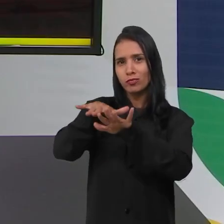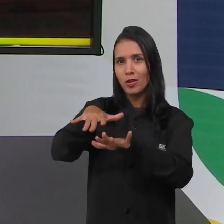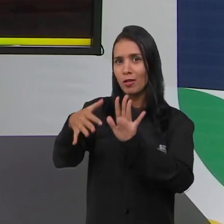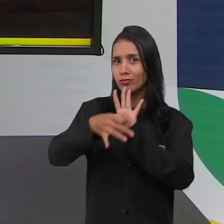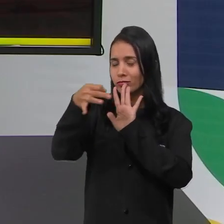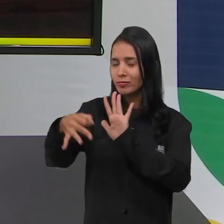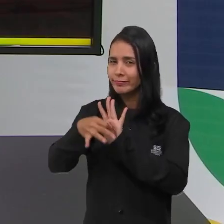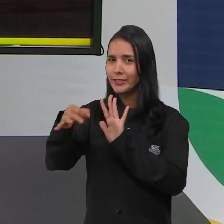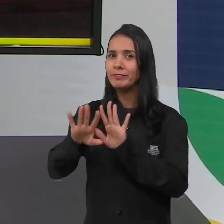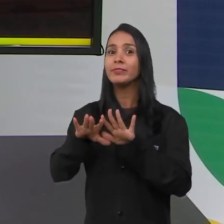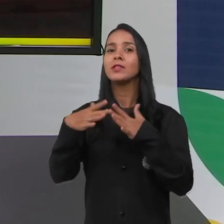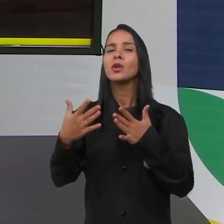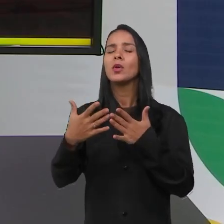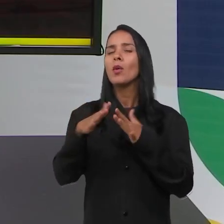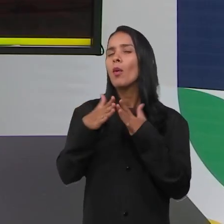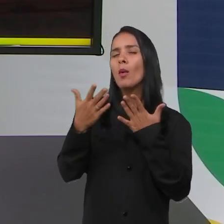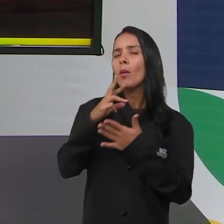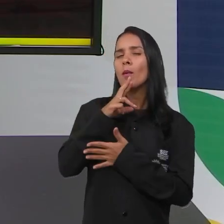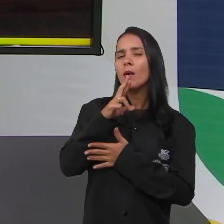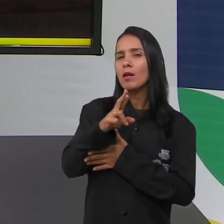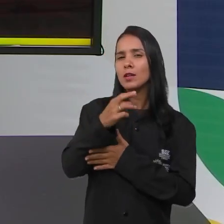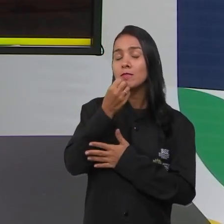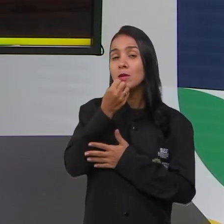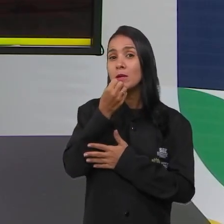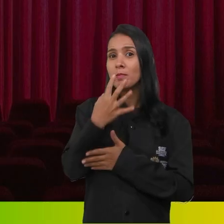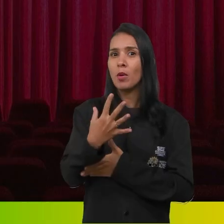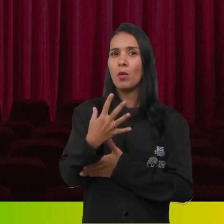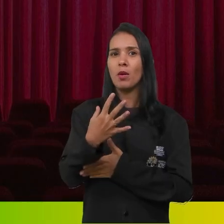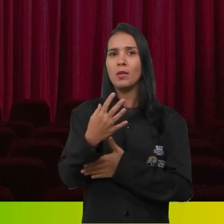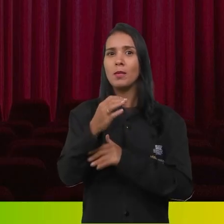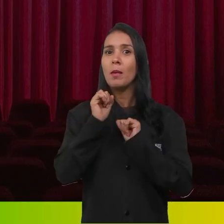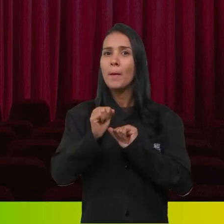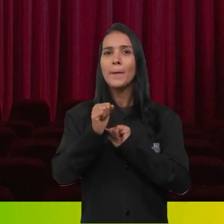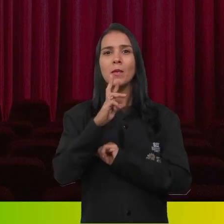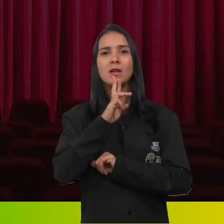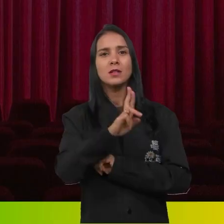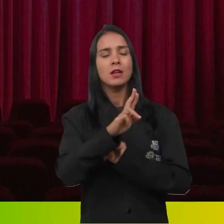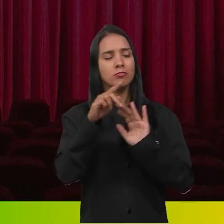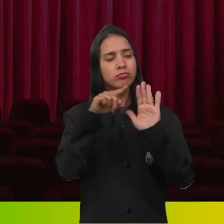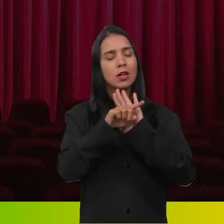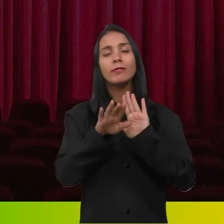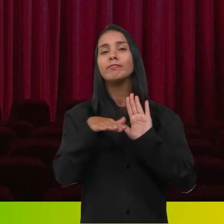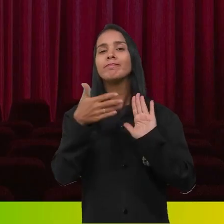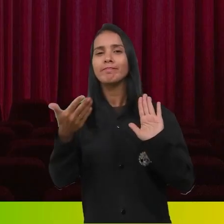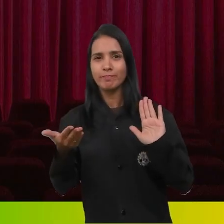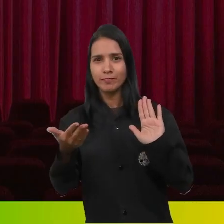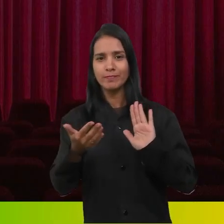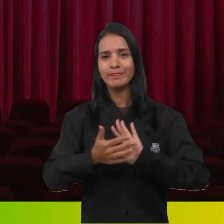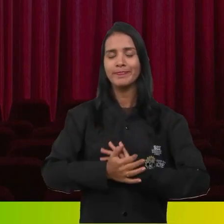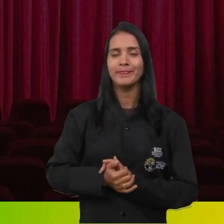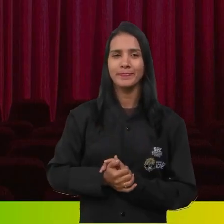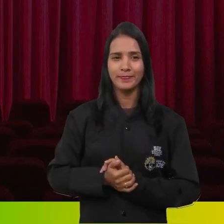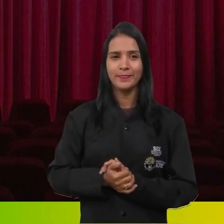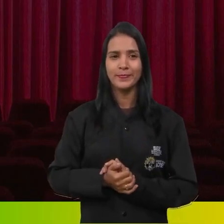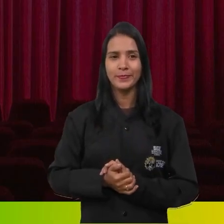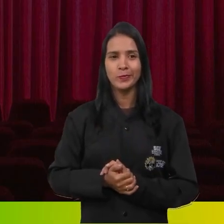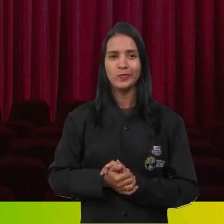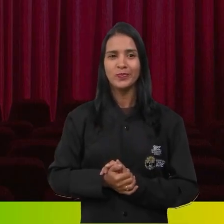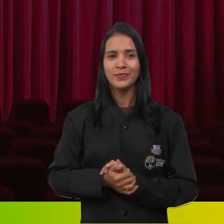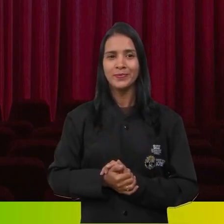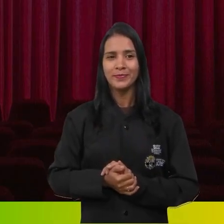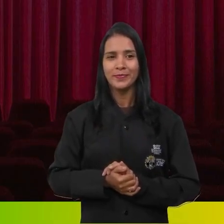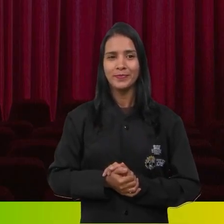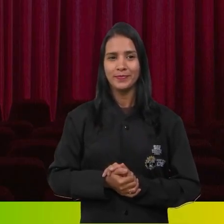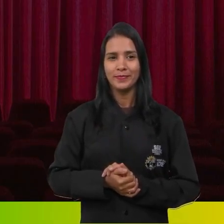resposta a gente pode trazer aqui para essa pergunta que eu coloquei aí na sua tela sobre o cinema